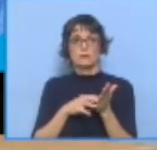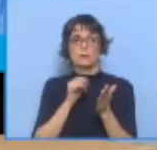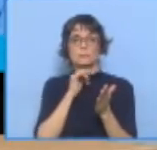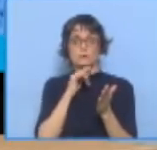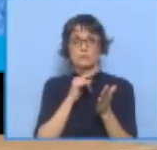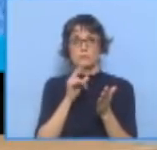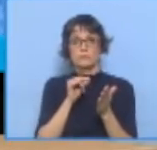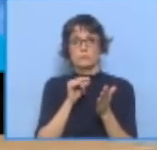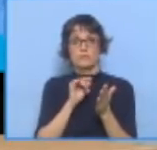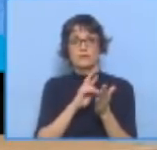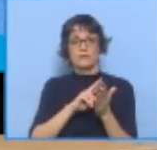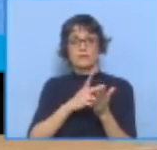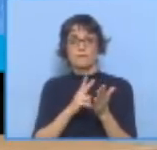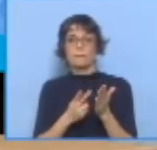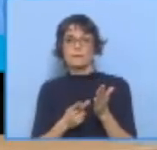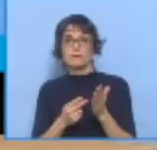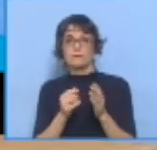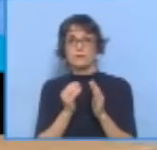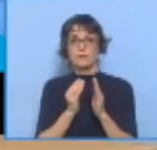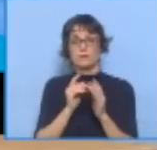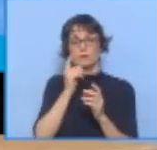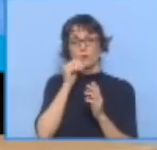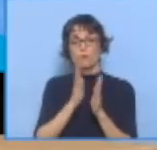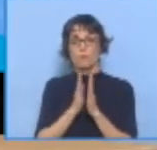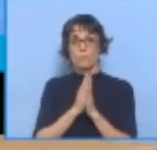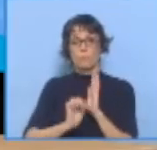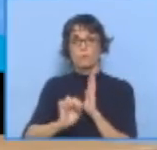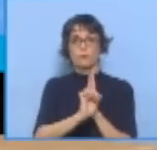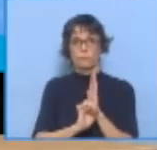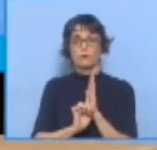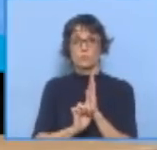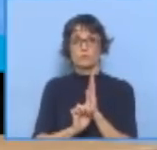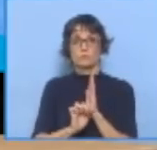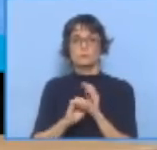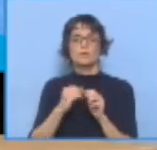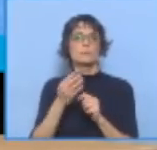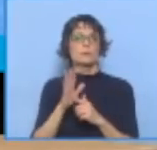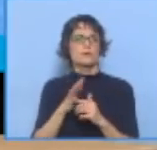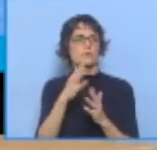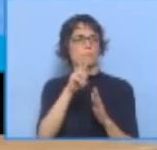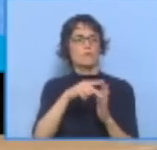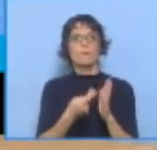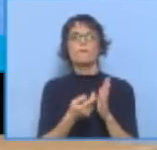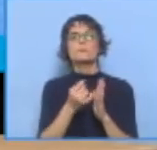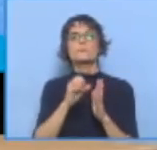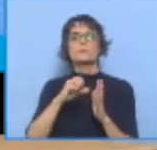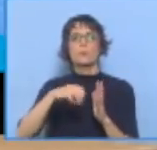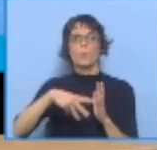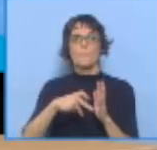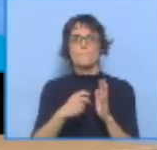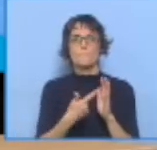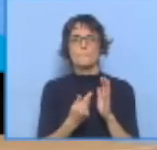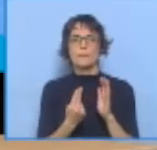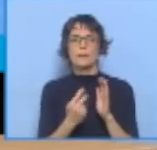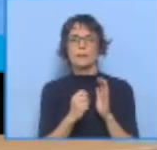Nosso. A do Evangelho de São Mateus é mais longa, é mais próxima daquela que nós nos habituámos a rezar do que a de São Lucas. O